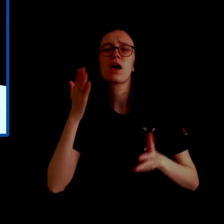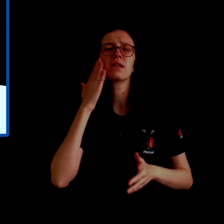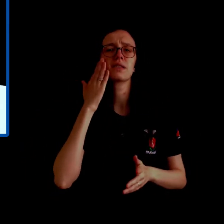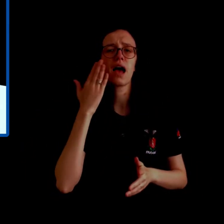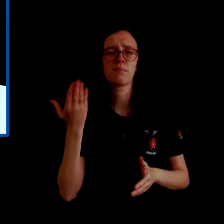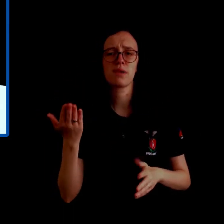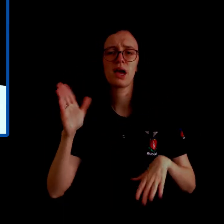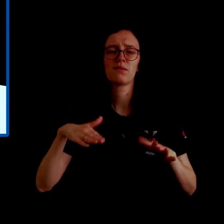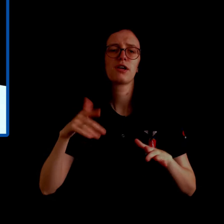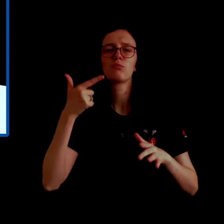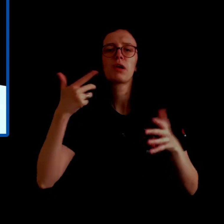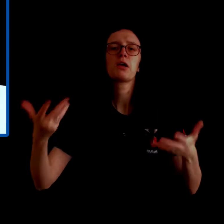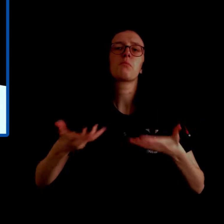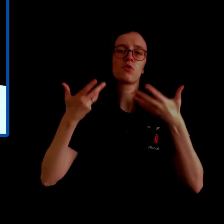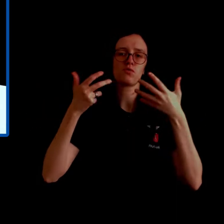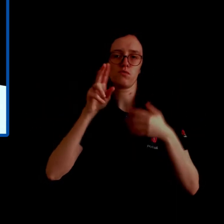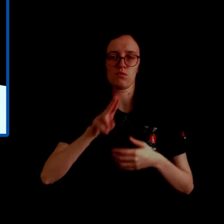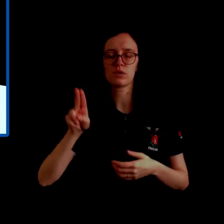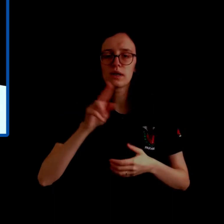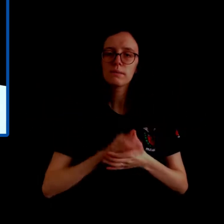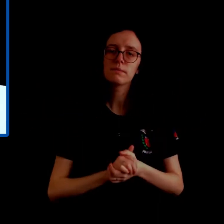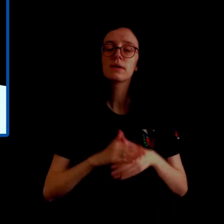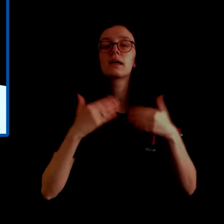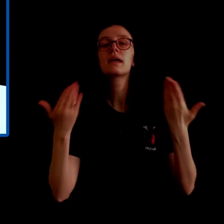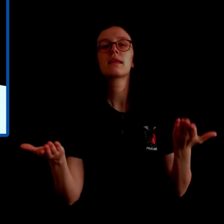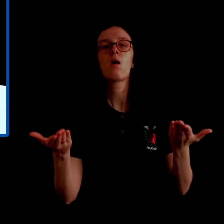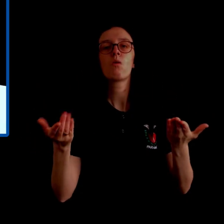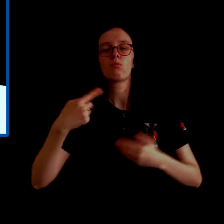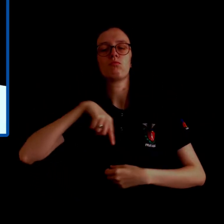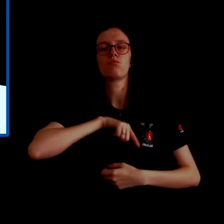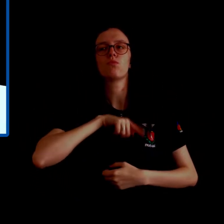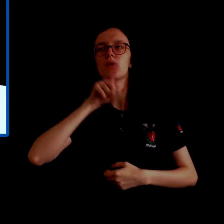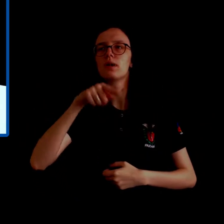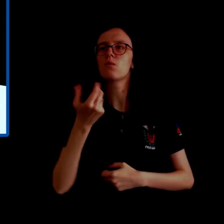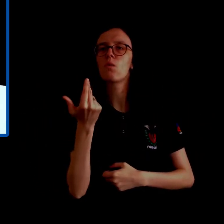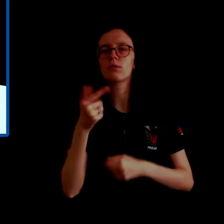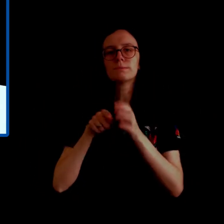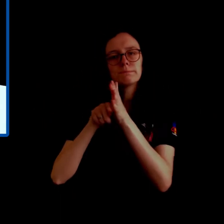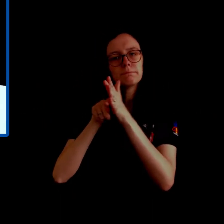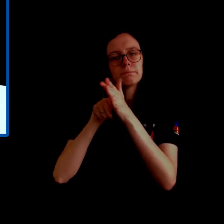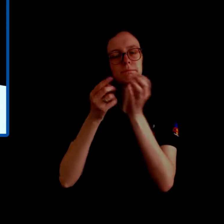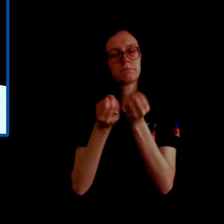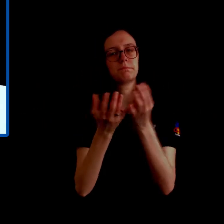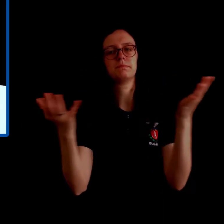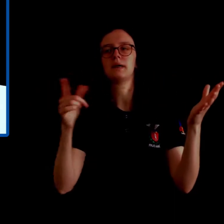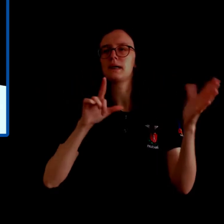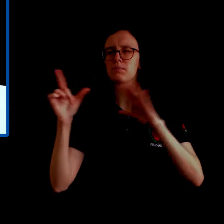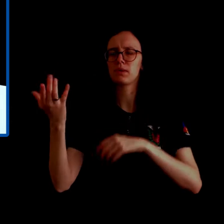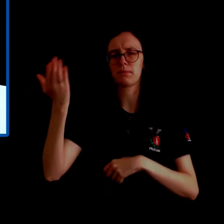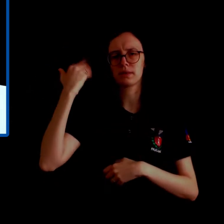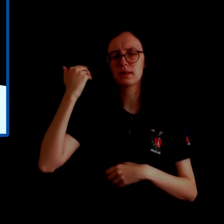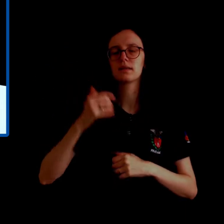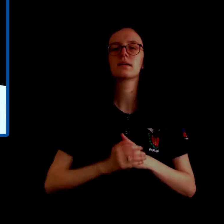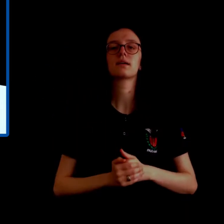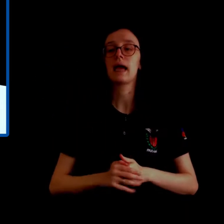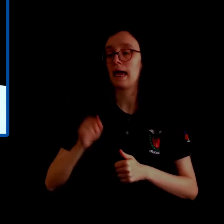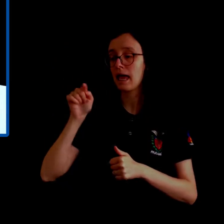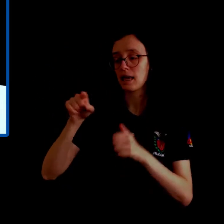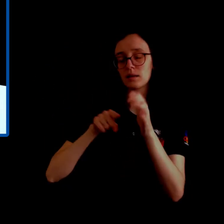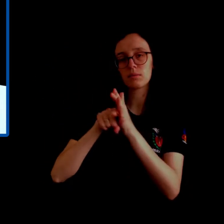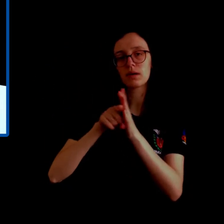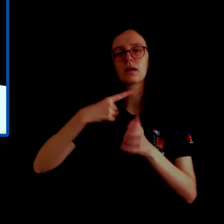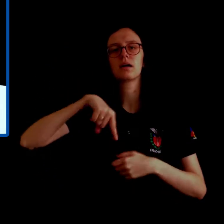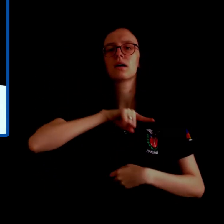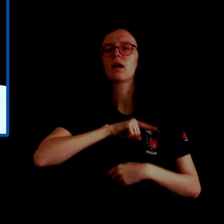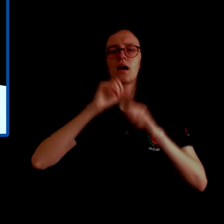se desmotivando ao uso. Por isso, nós aplicamos uma pesquisa na semana passada. Essa pesquisa, nós não